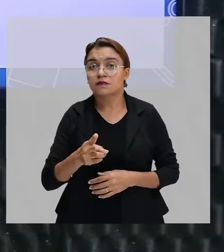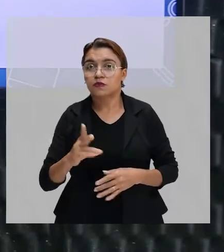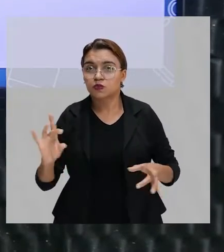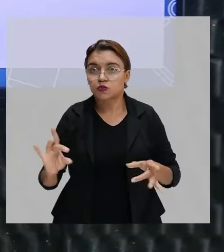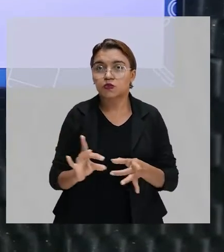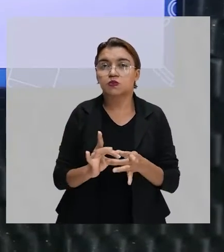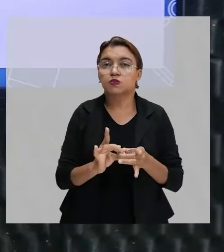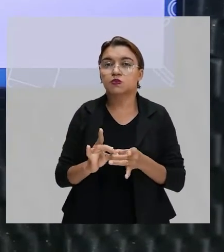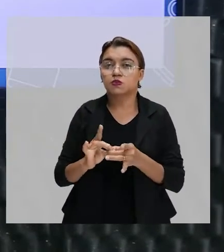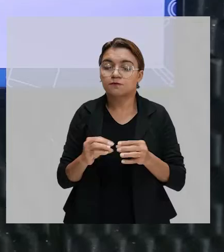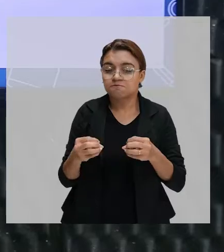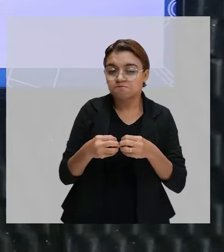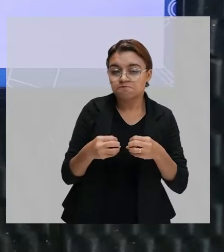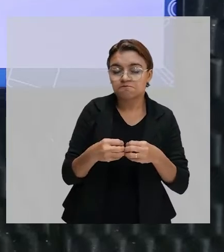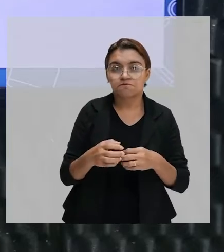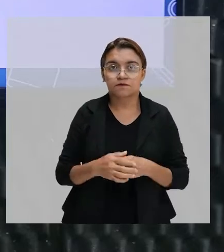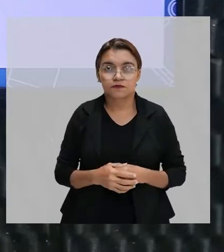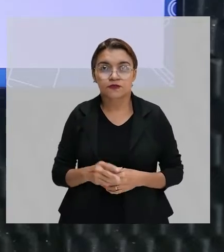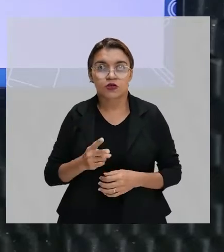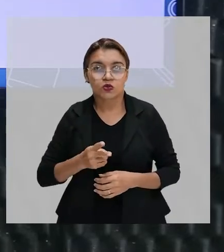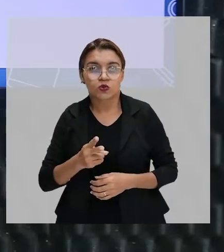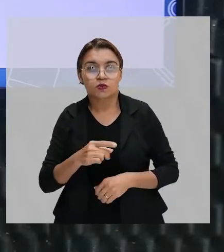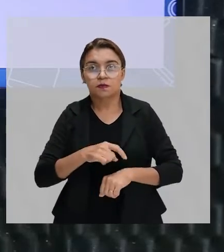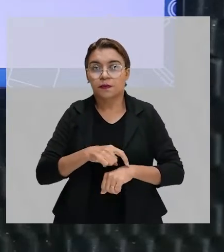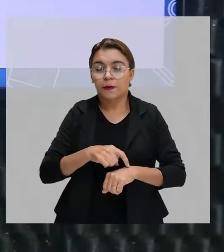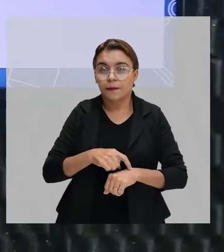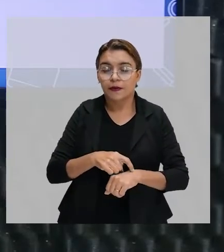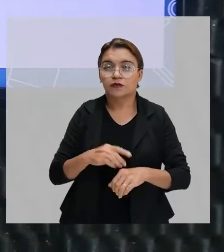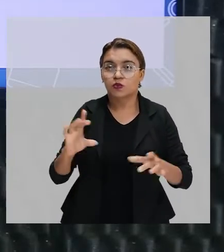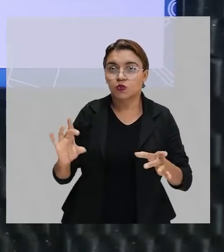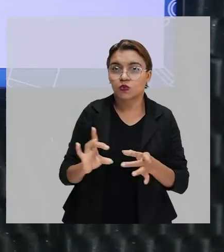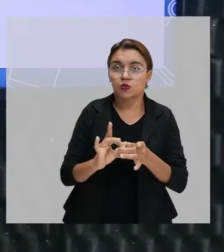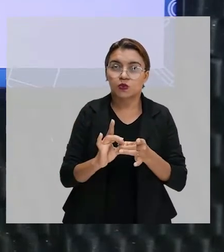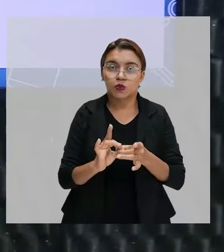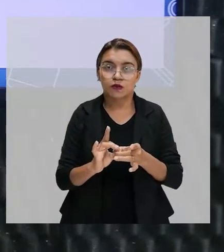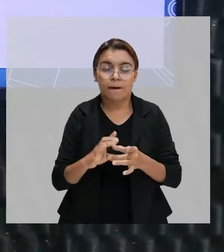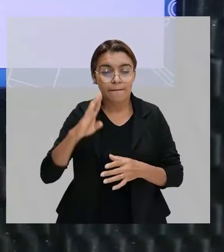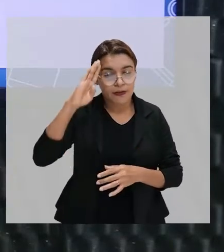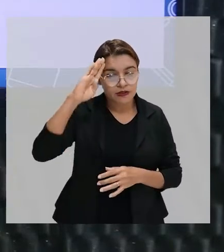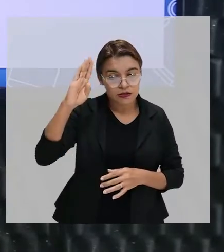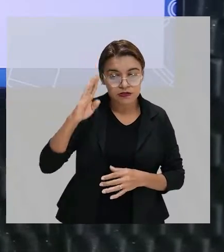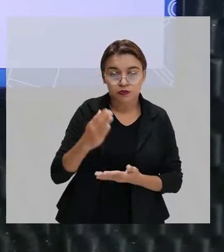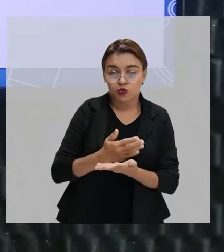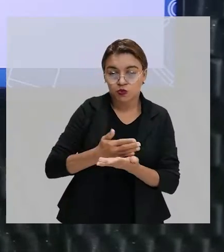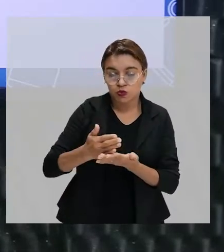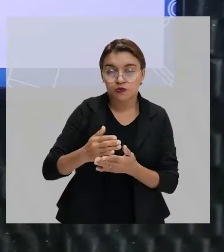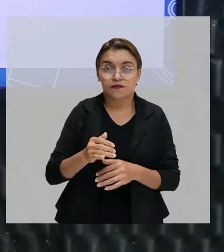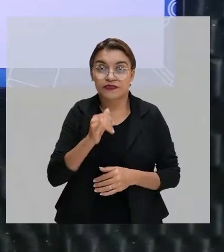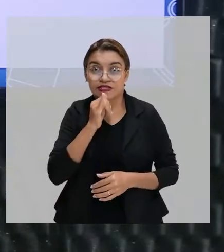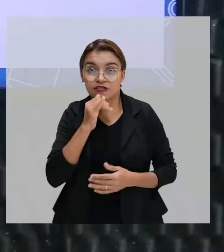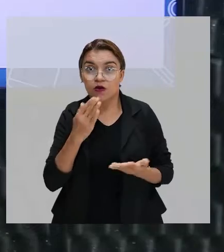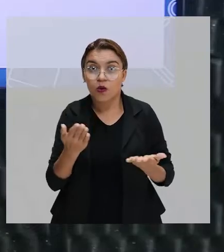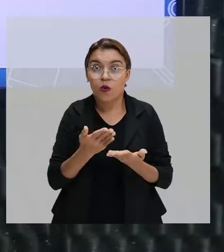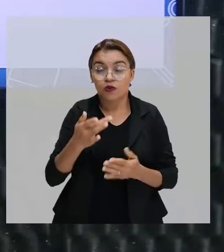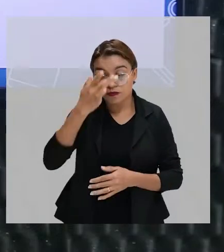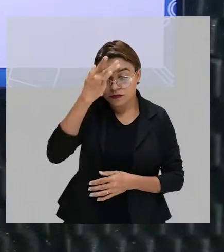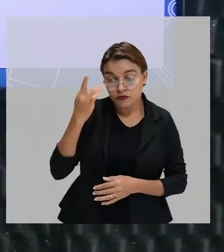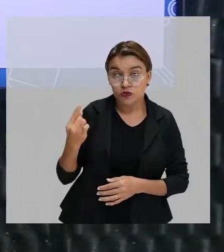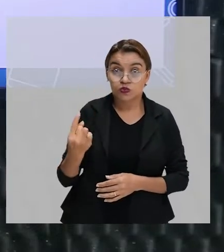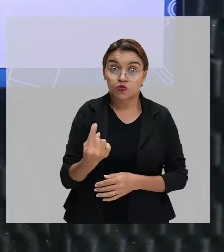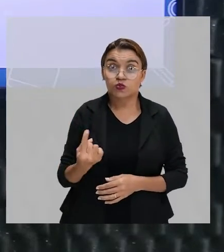Unidos eles estão ali próximo existem a todo momento conexão entre um princípio e outro hoje eu vou falar do princípio da